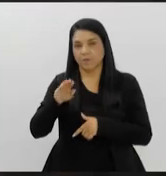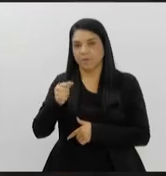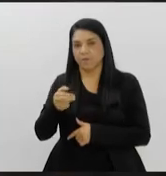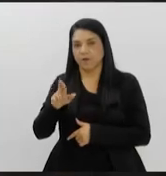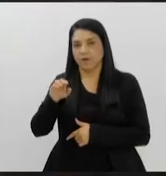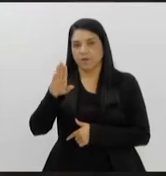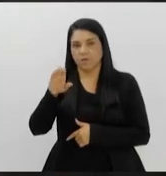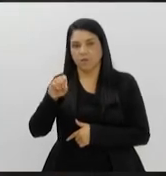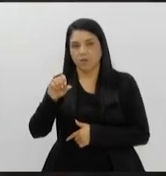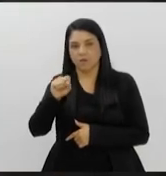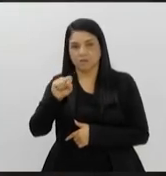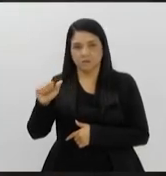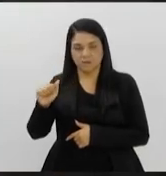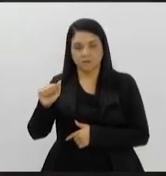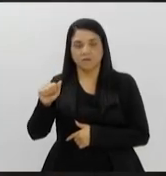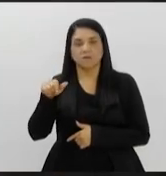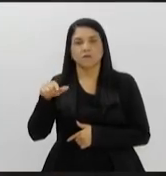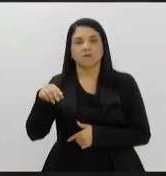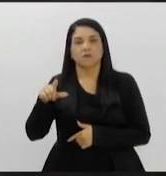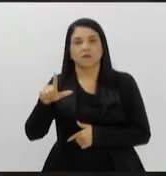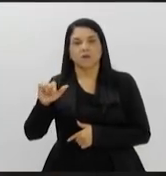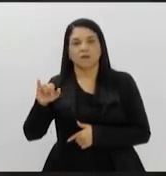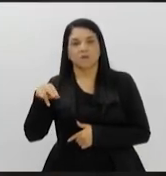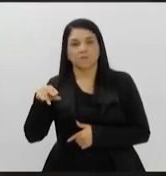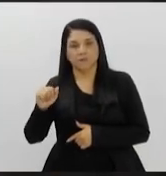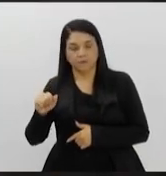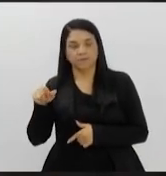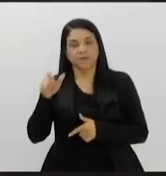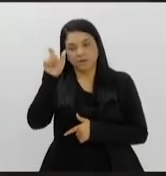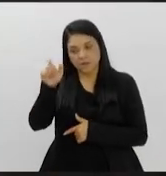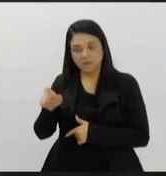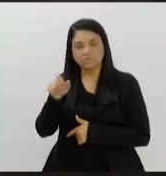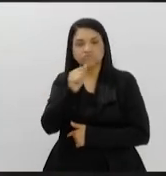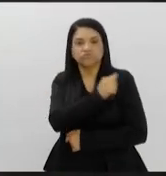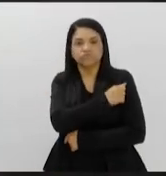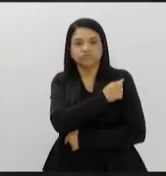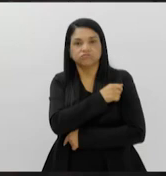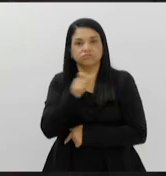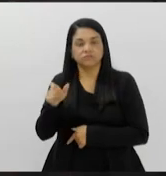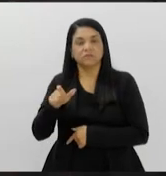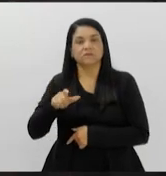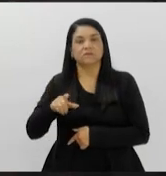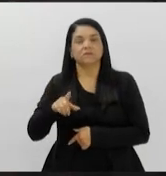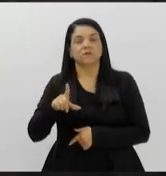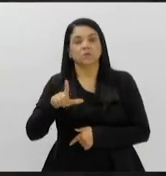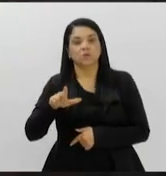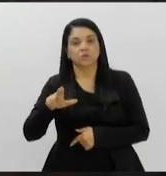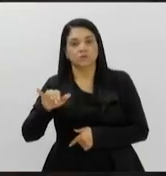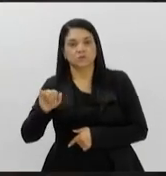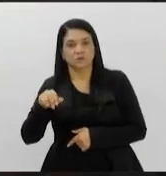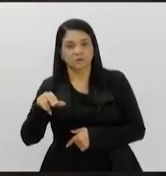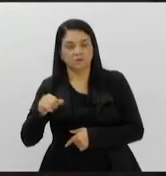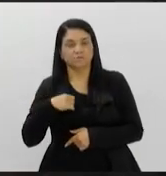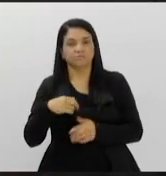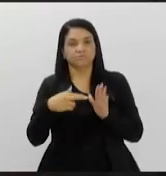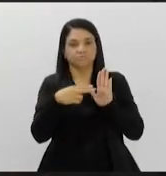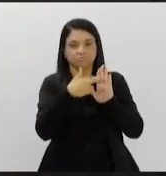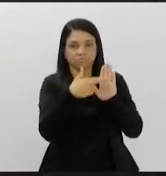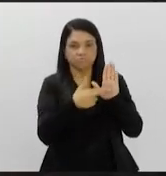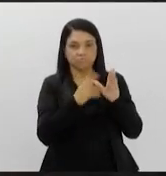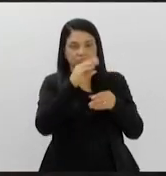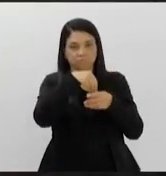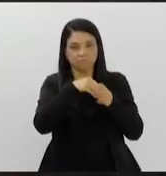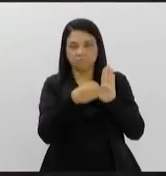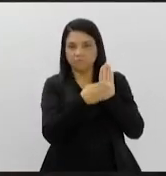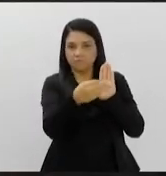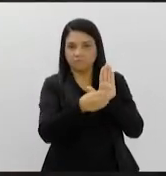à jornalista Luciana Picorelli Bretas dos Santos. Parecer da Comissão de Normas Internas e Proposições